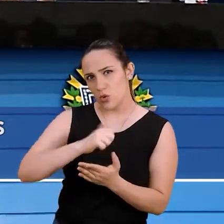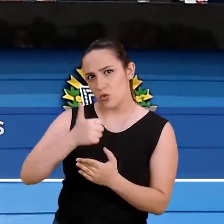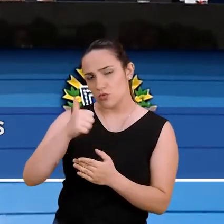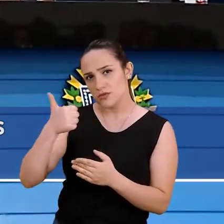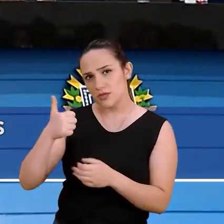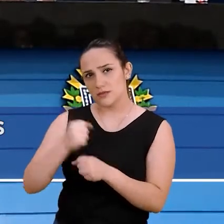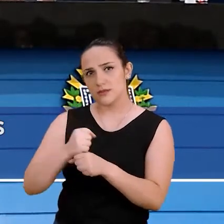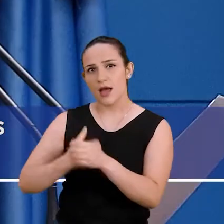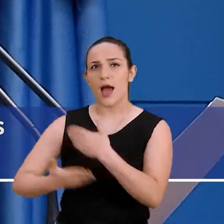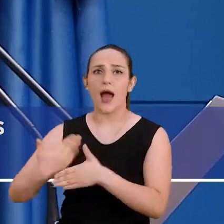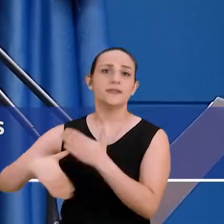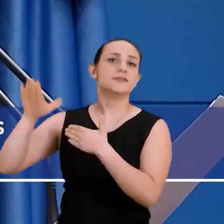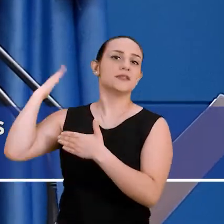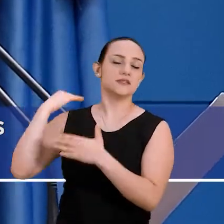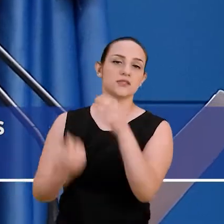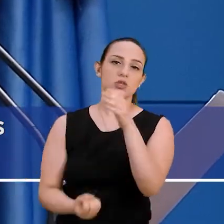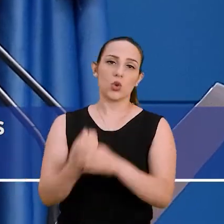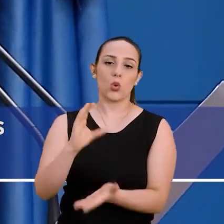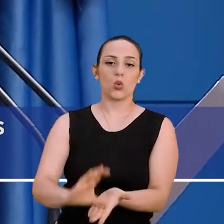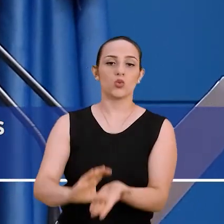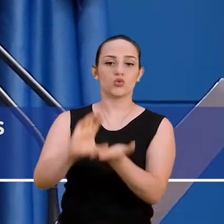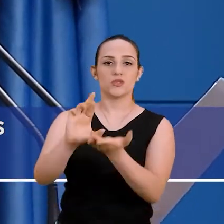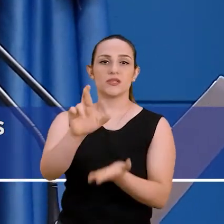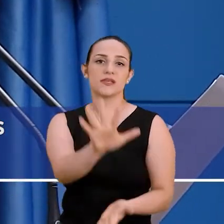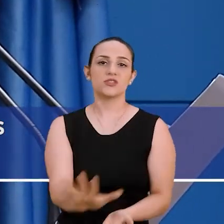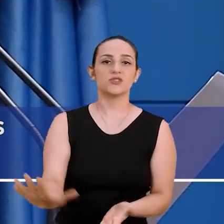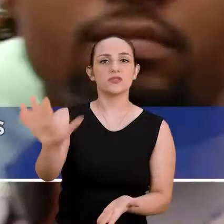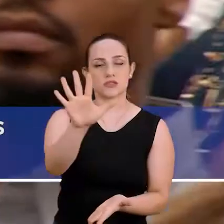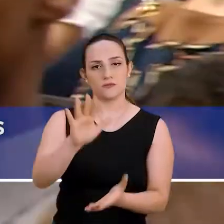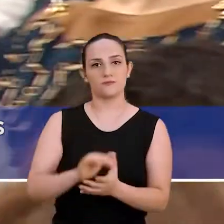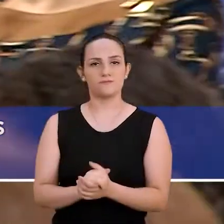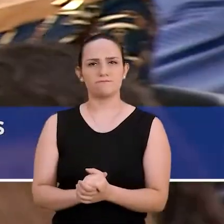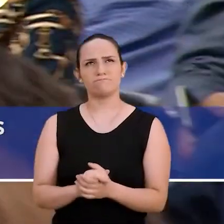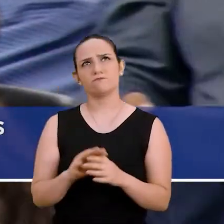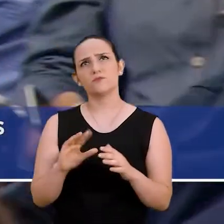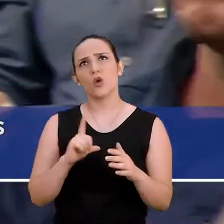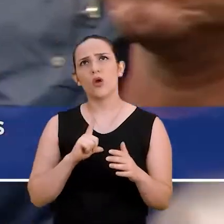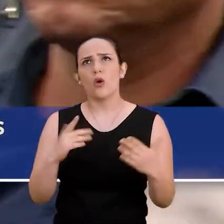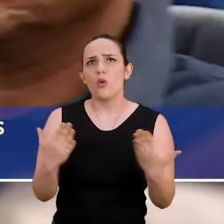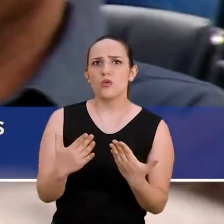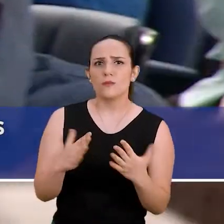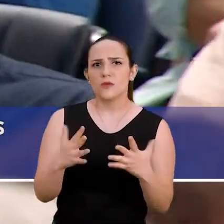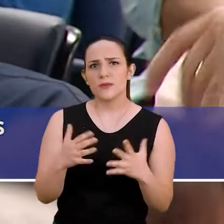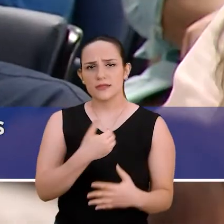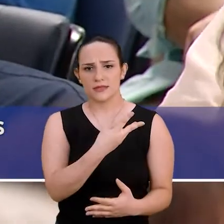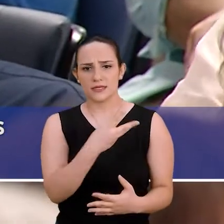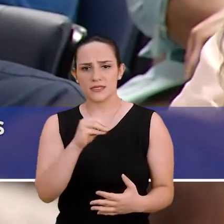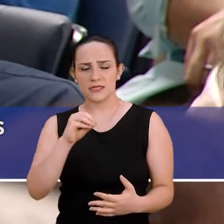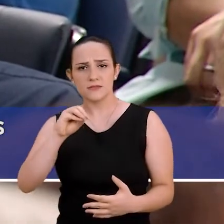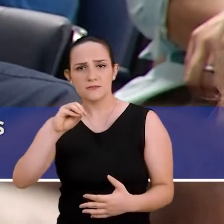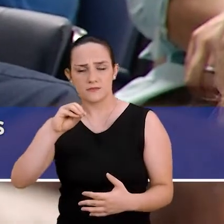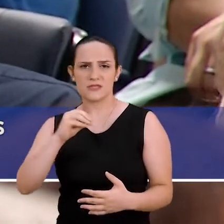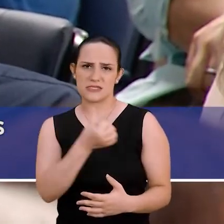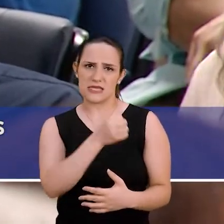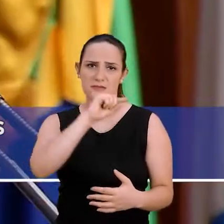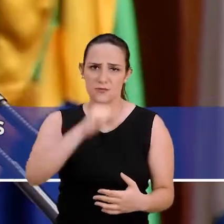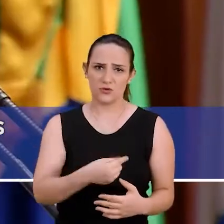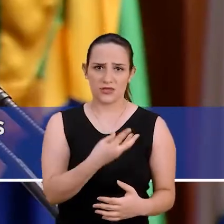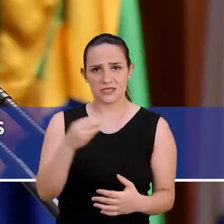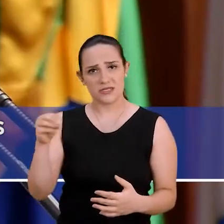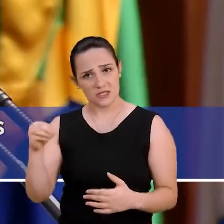começou há 11 anos com a criação do Conselho Regional e hoje são mais de 3.300